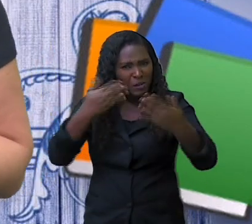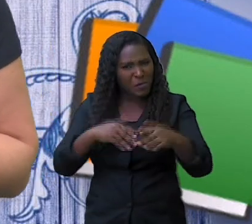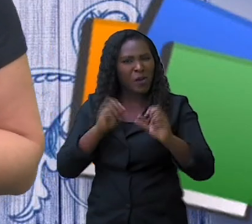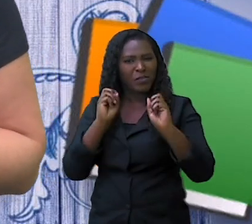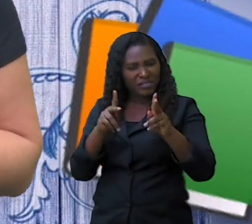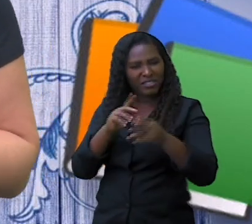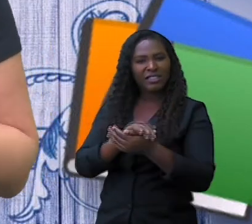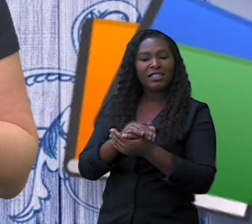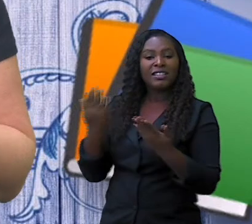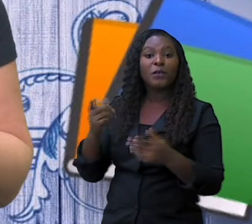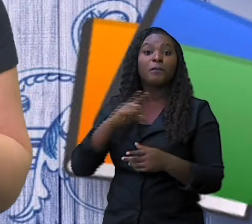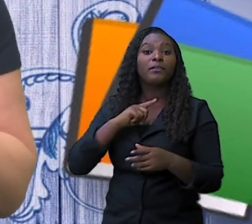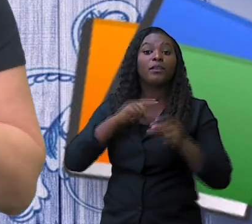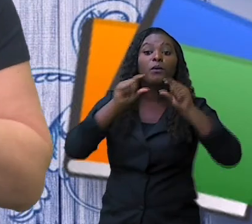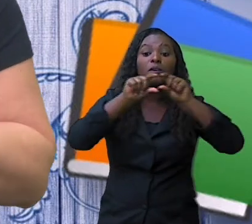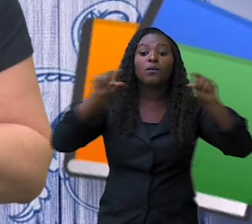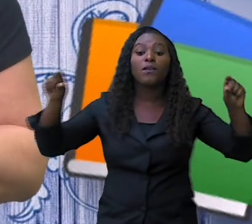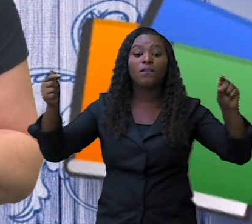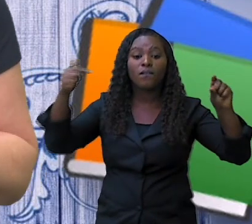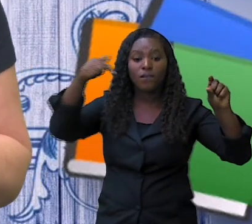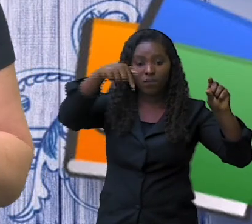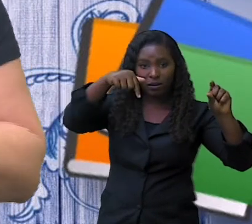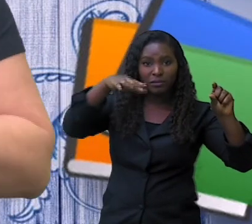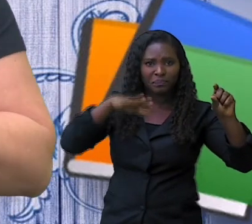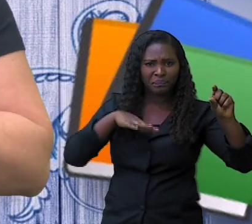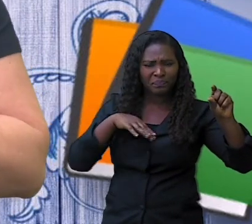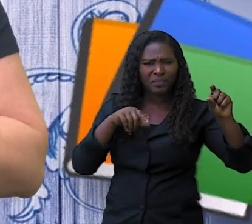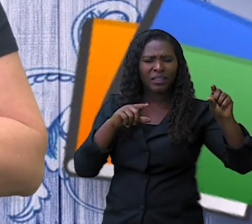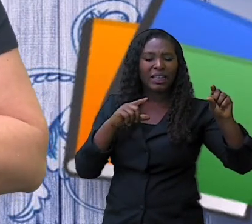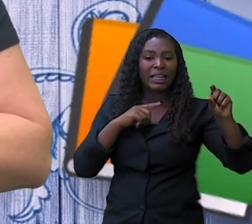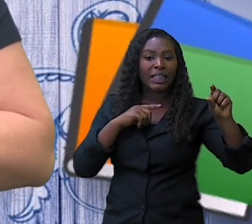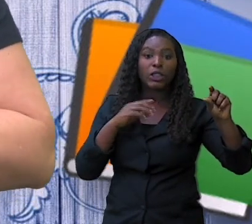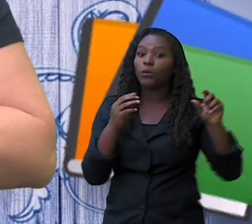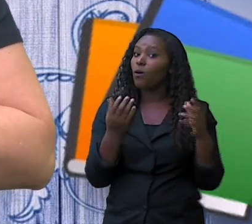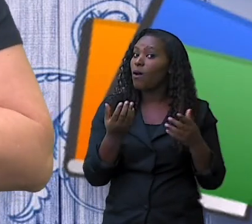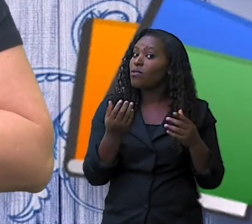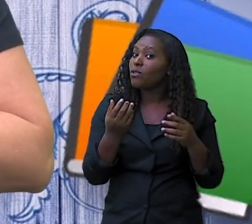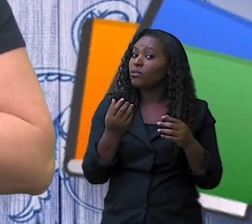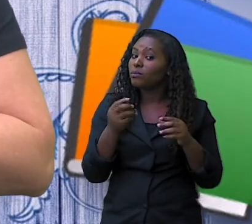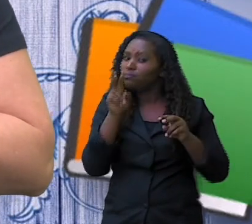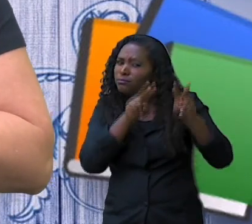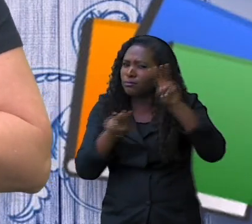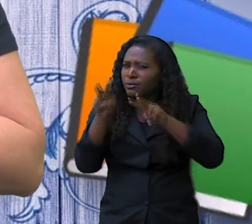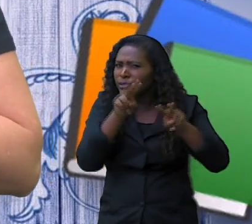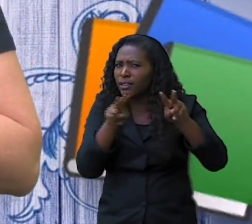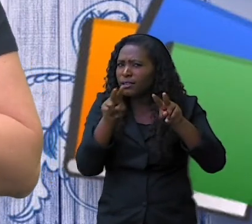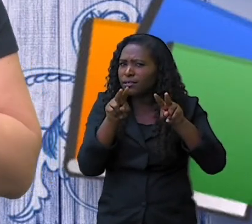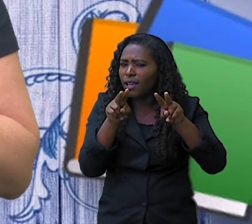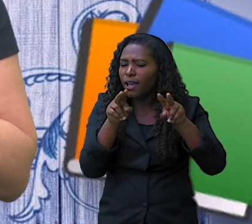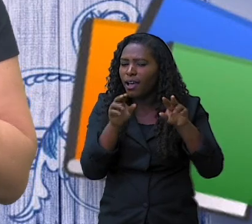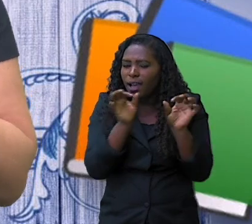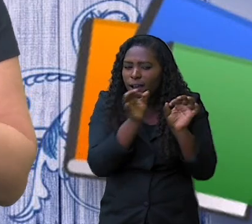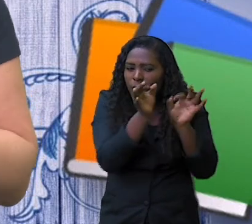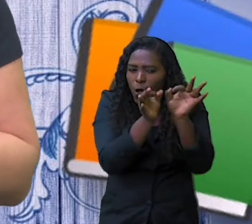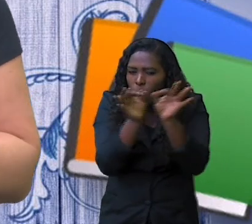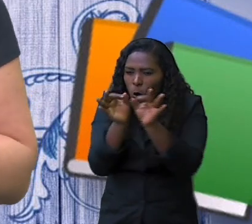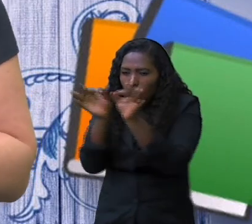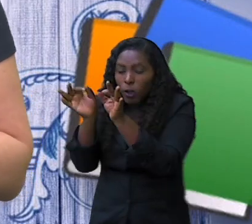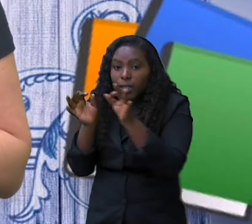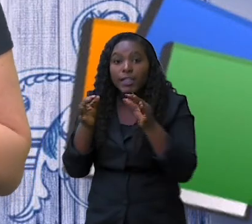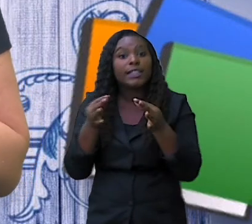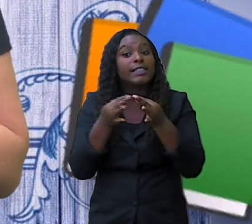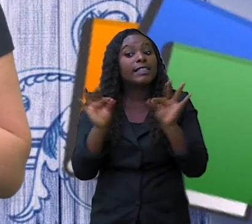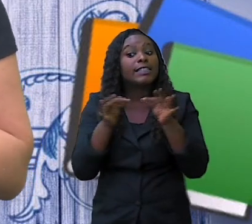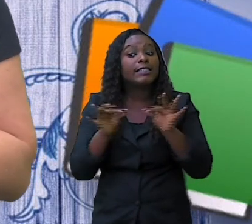não é mesmo? E aí, dentro da análise sintática, nós vamos fazer a divisão aí, então, dos termos essenciais. Sujeito e